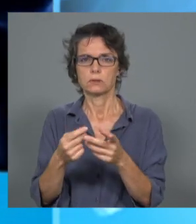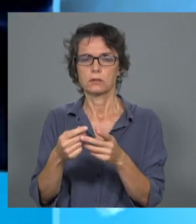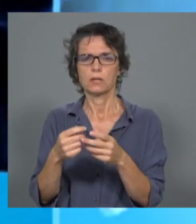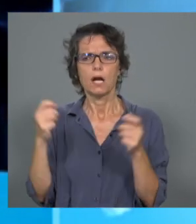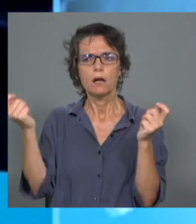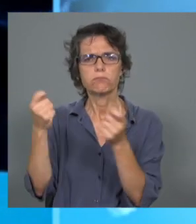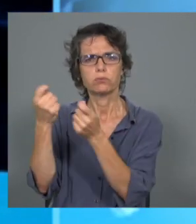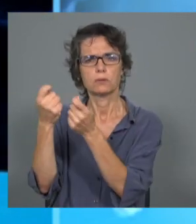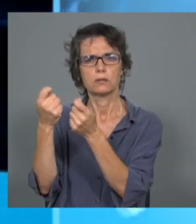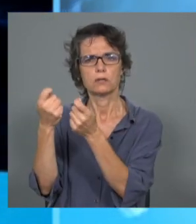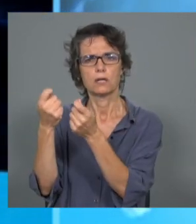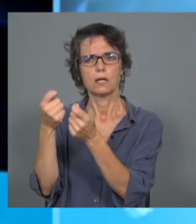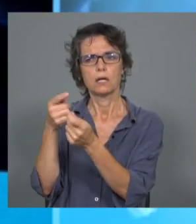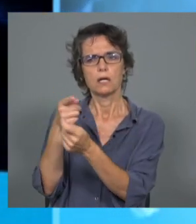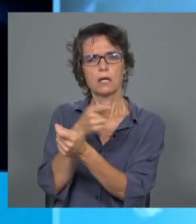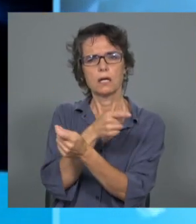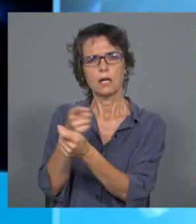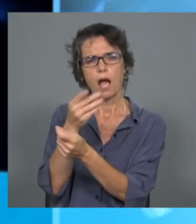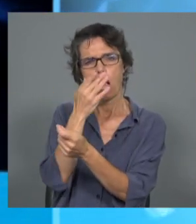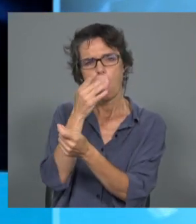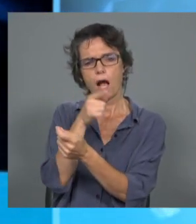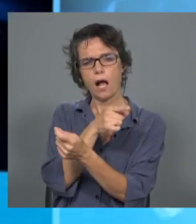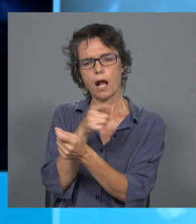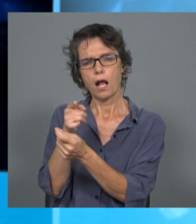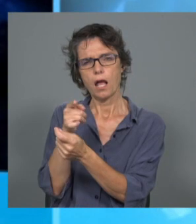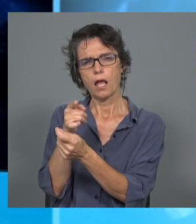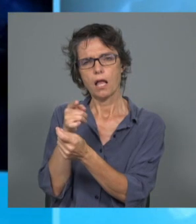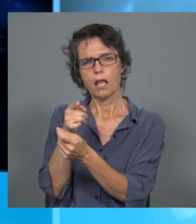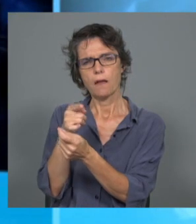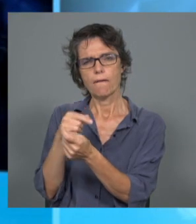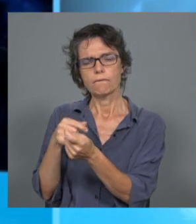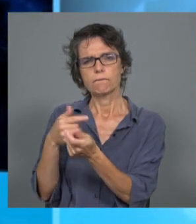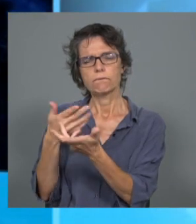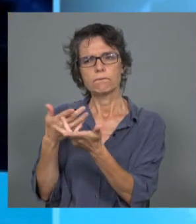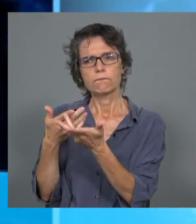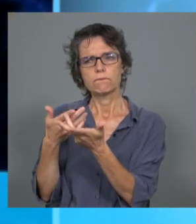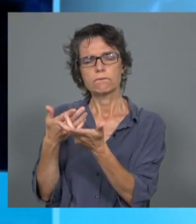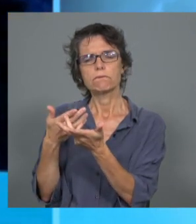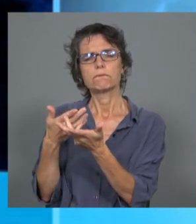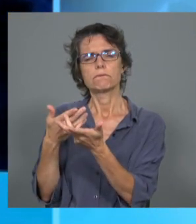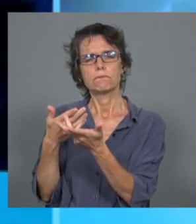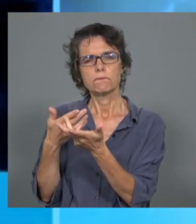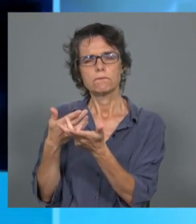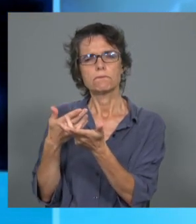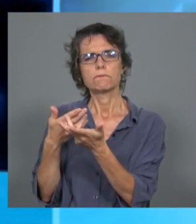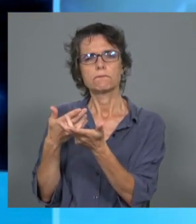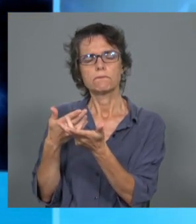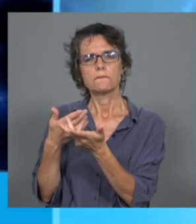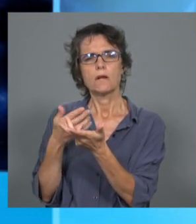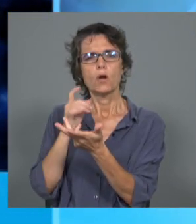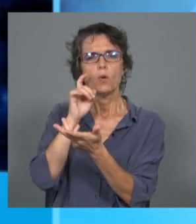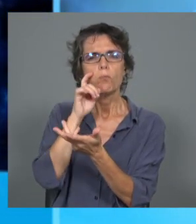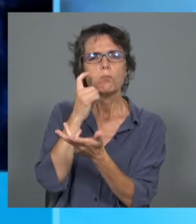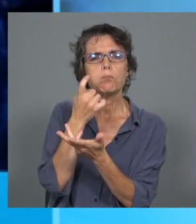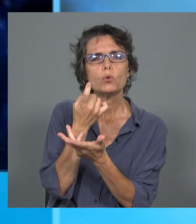publicidade, que se vão apropriando passo a passo de coisas que se aproximam do que deveria